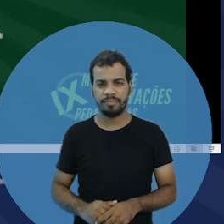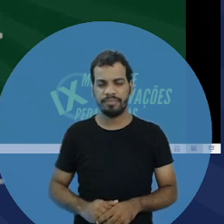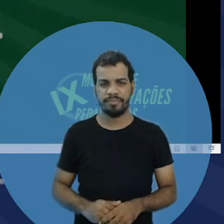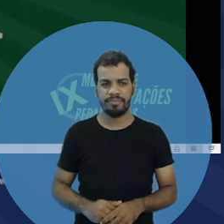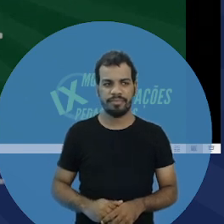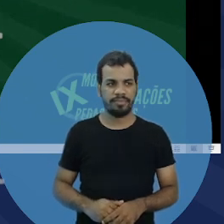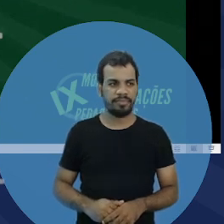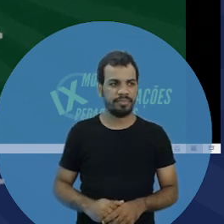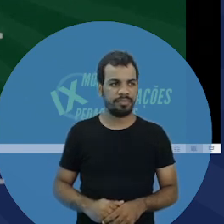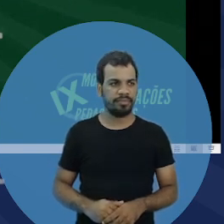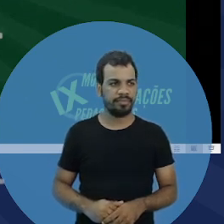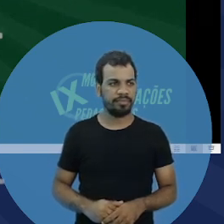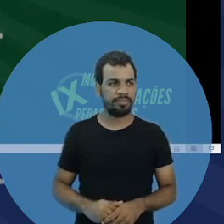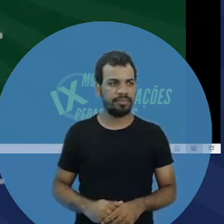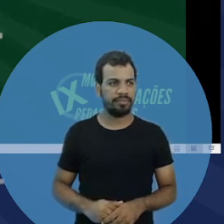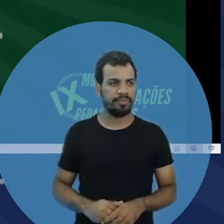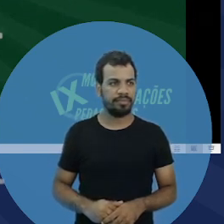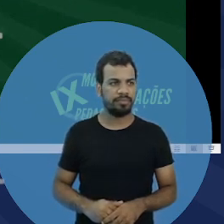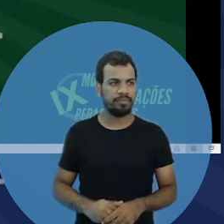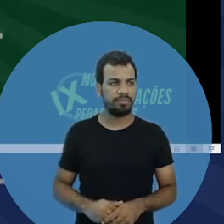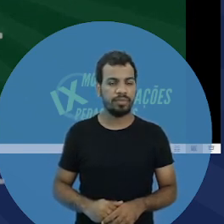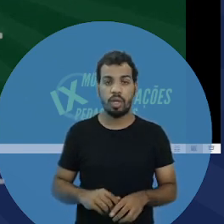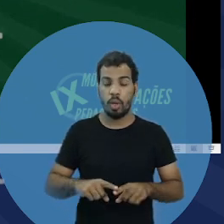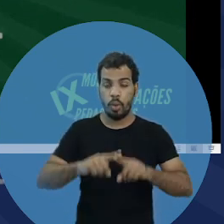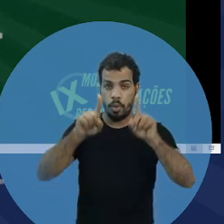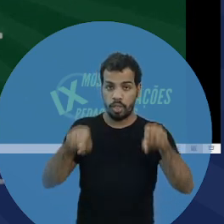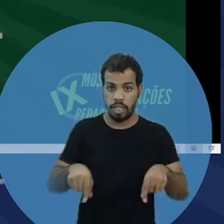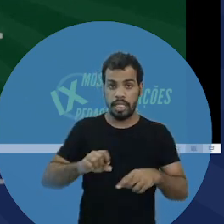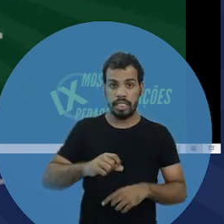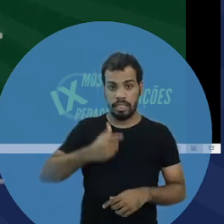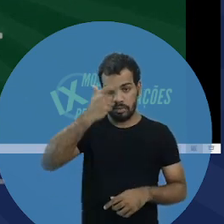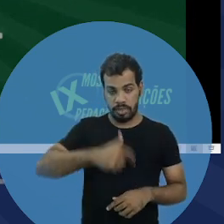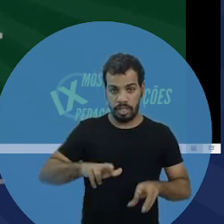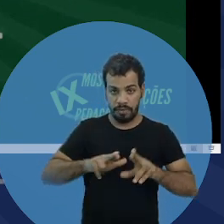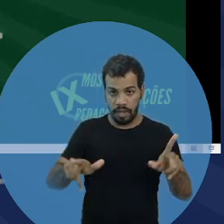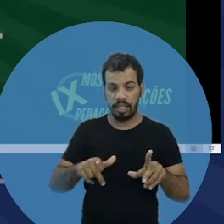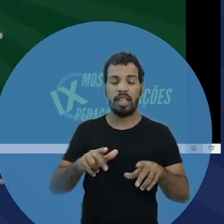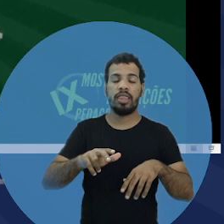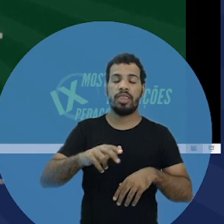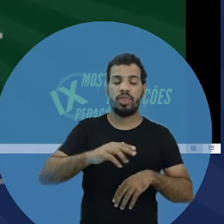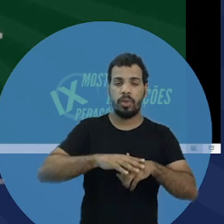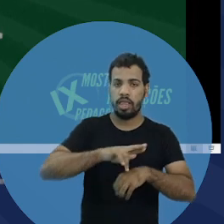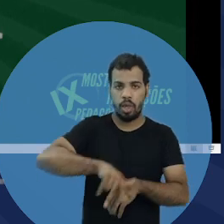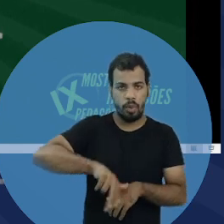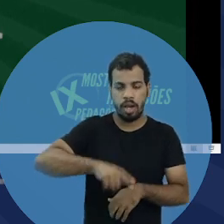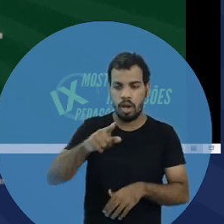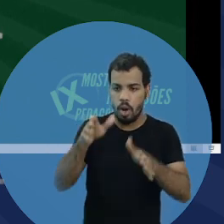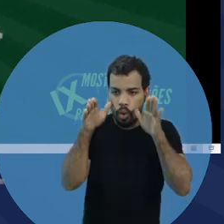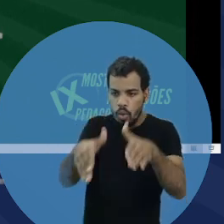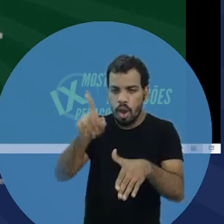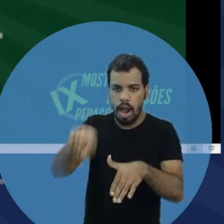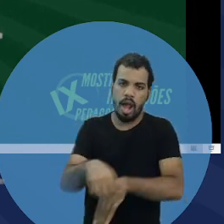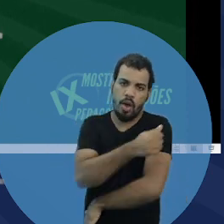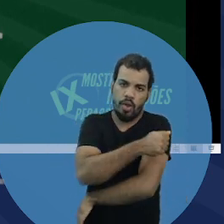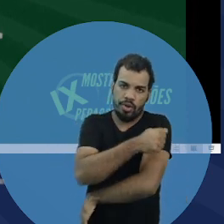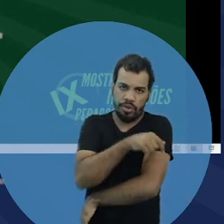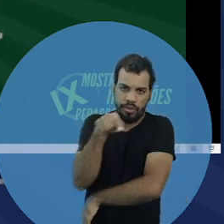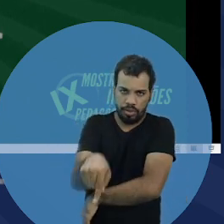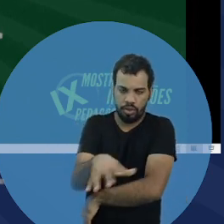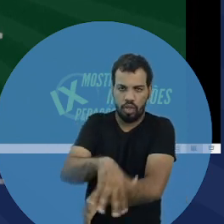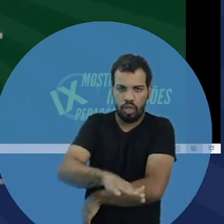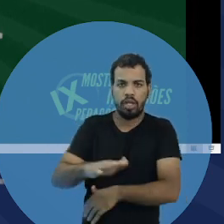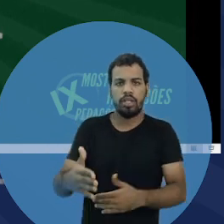Então, o projeto Ser Diferença Não é Doença, nós temos como público-alvo todos os estudantes da escola. Abordamos conceitual direitos humanos